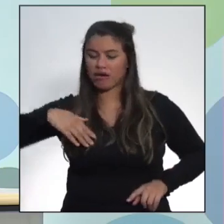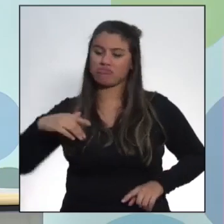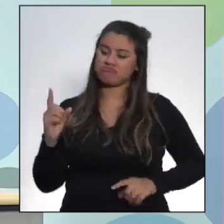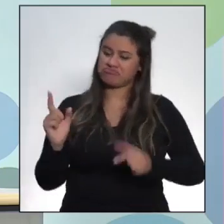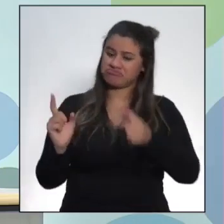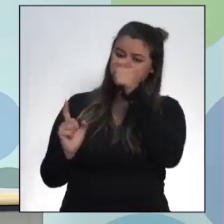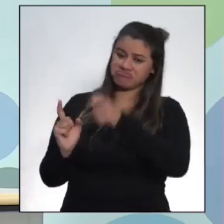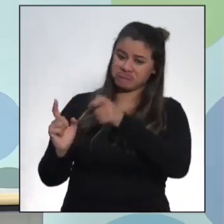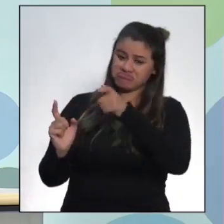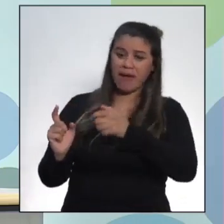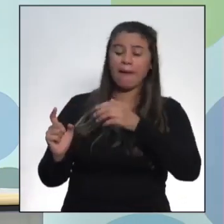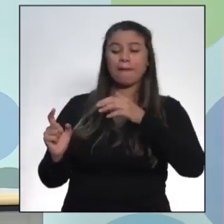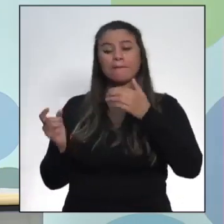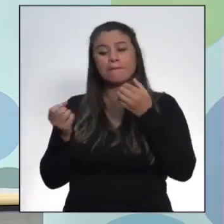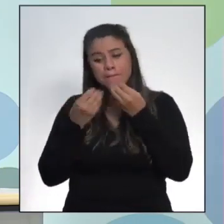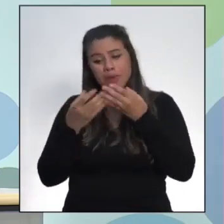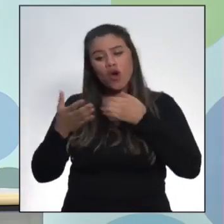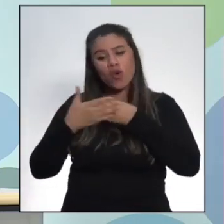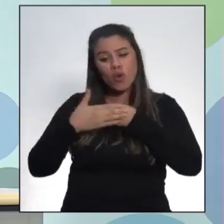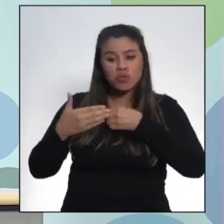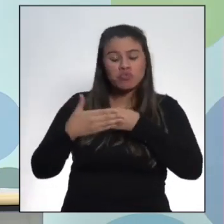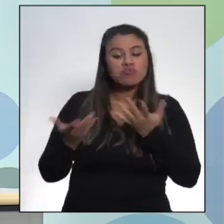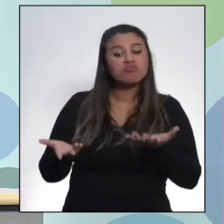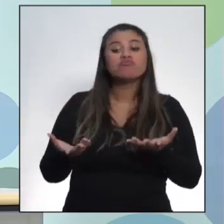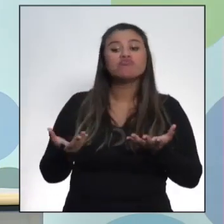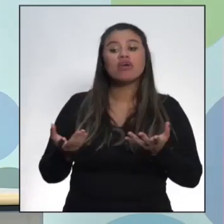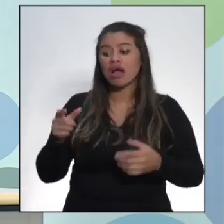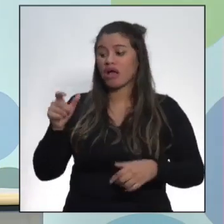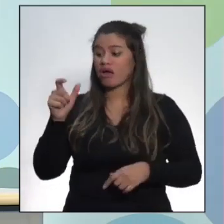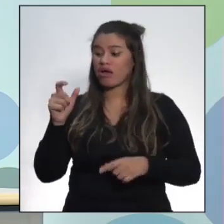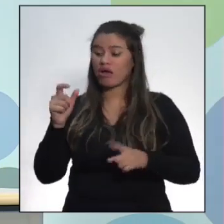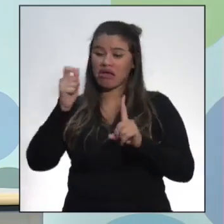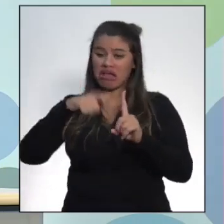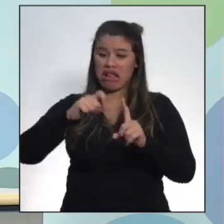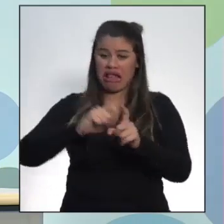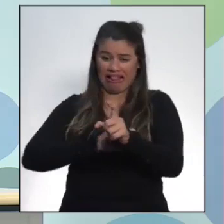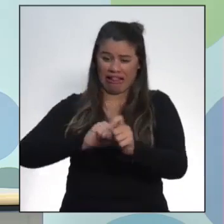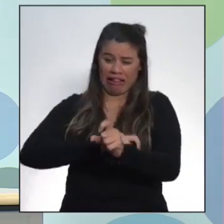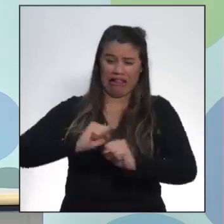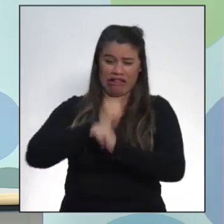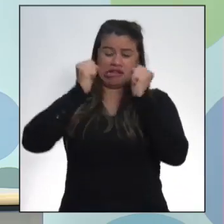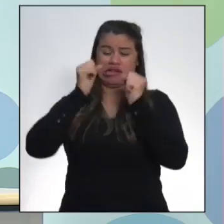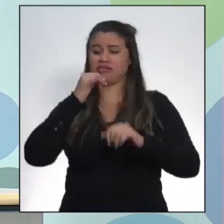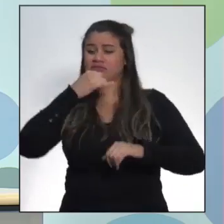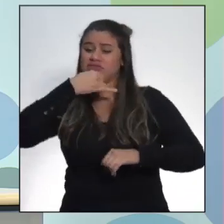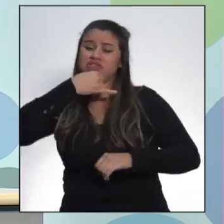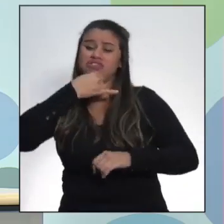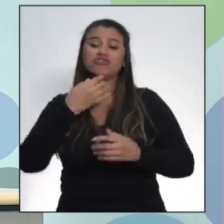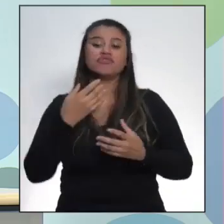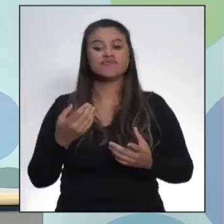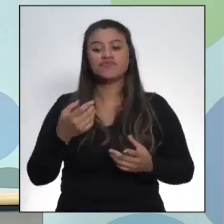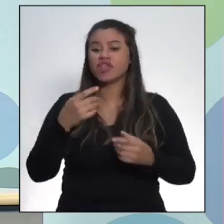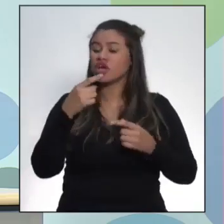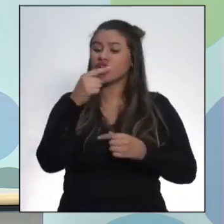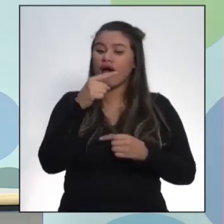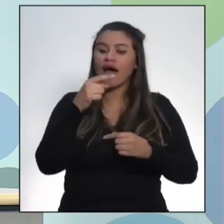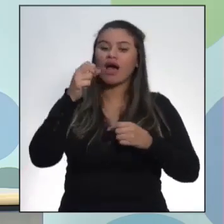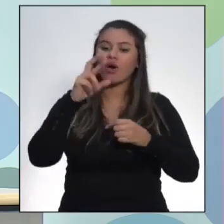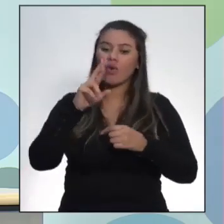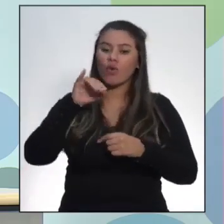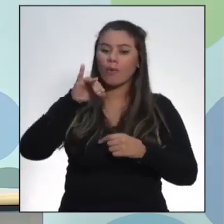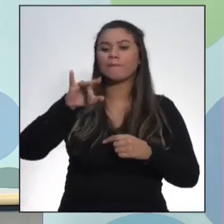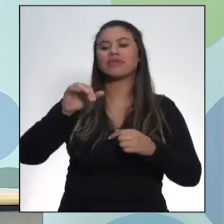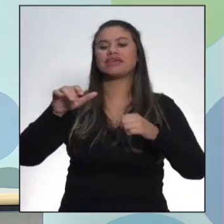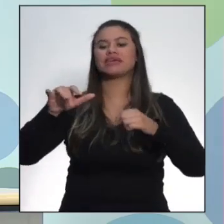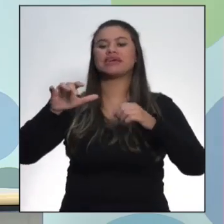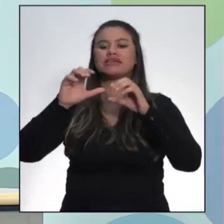bonzinho, ou se em determinada situação ele tem que ficar nervoso, zangado, triste, aquela rubrica indica tudo isso. Estamos